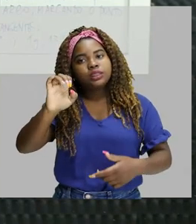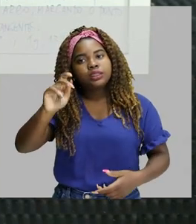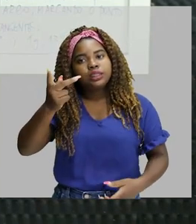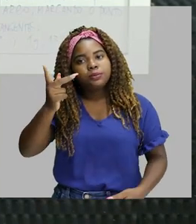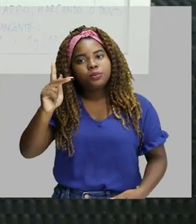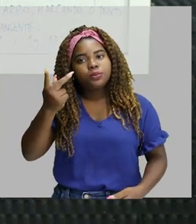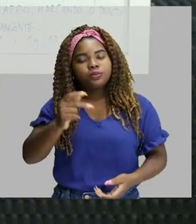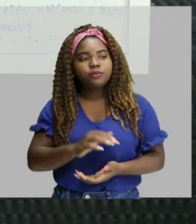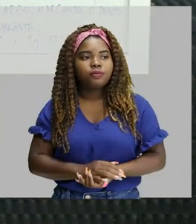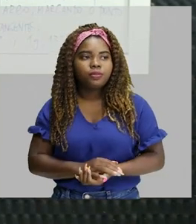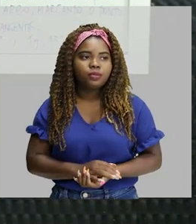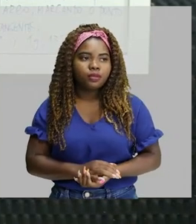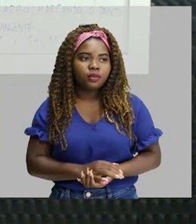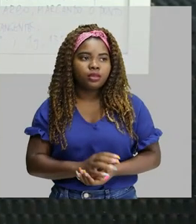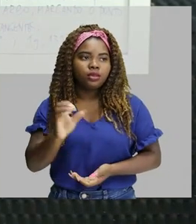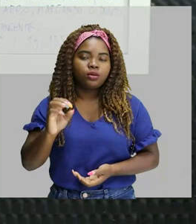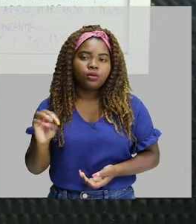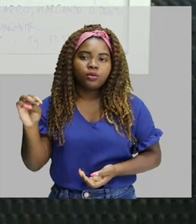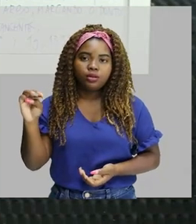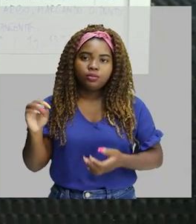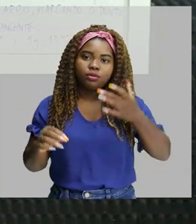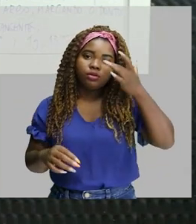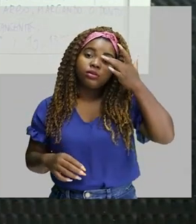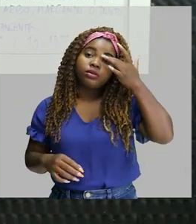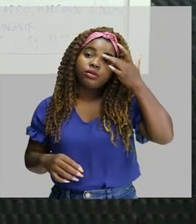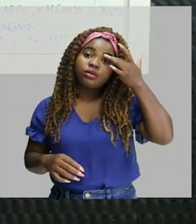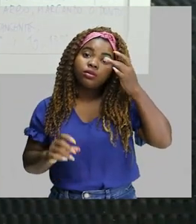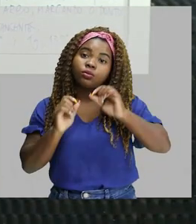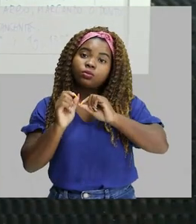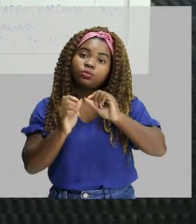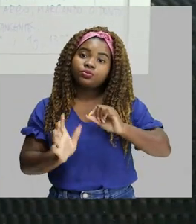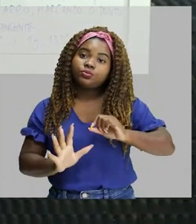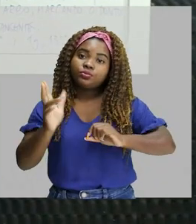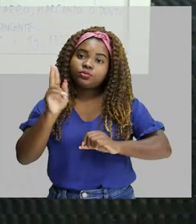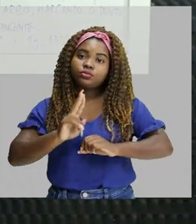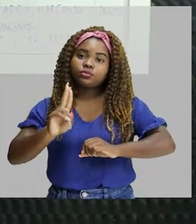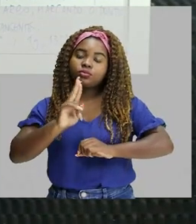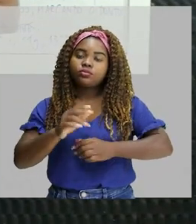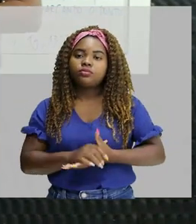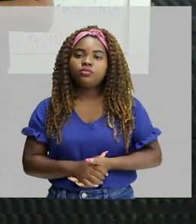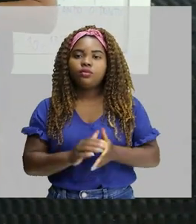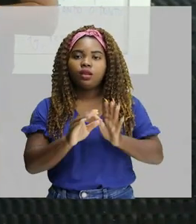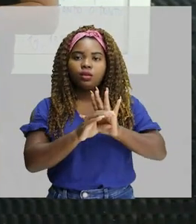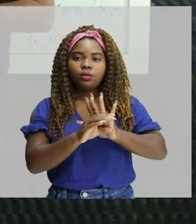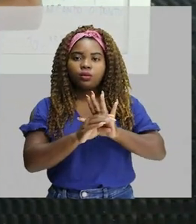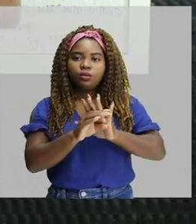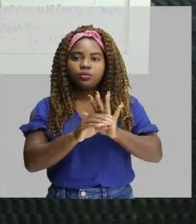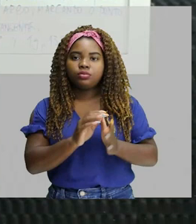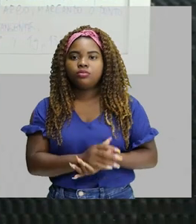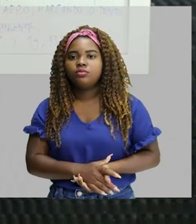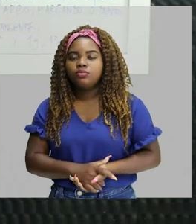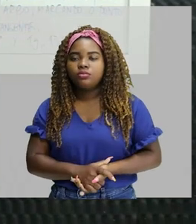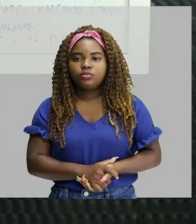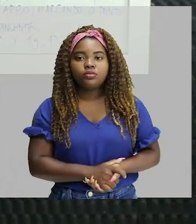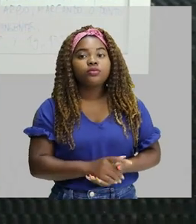ó certo então nós utilizamos o próprio conceito de seno que